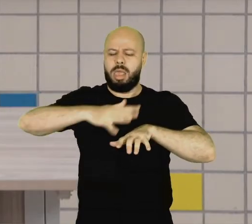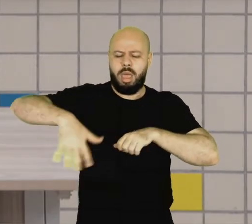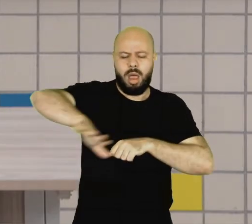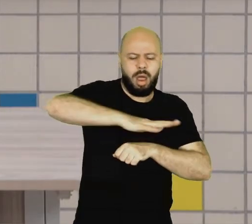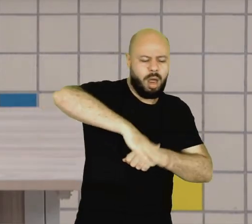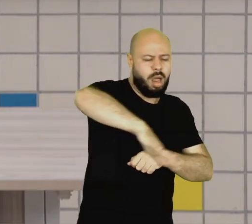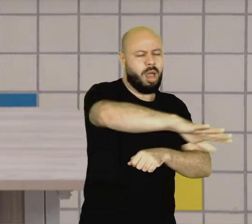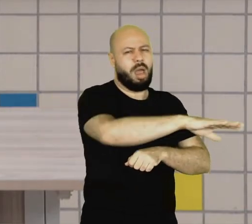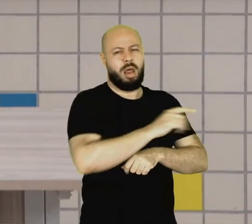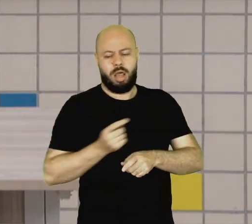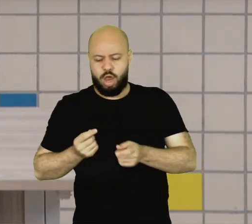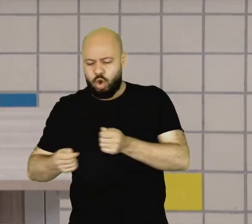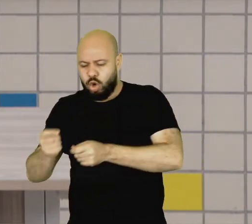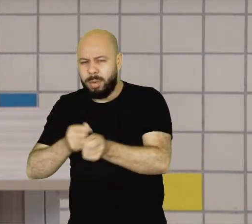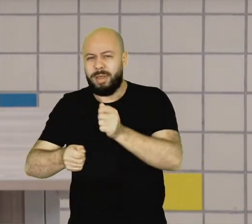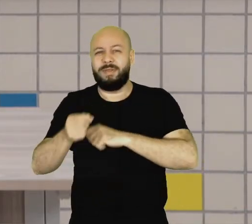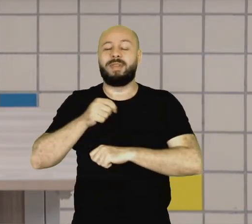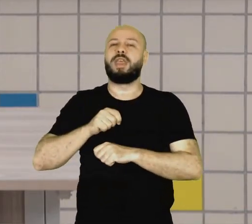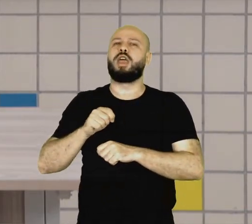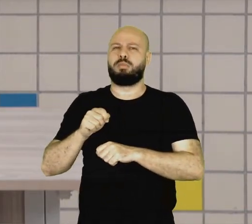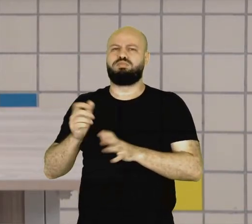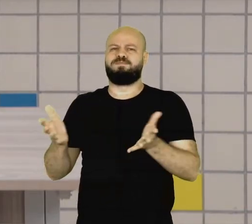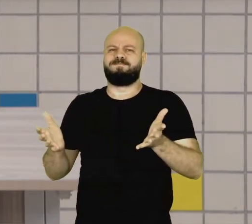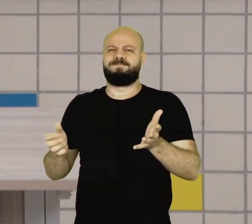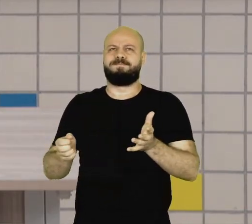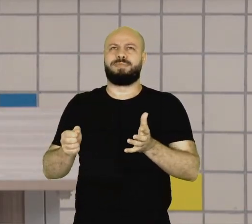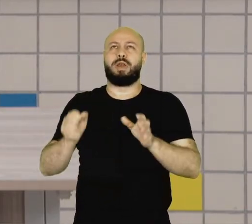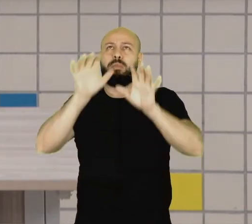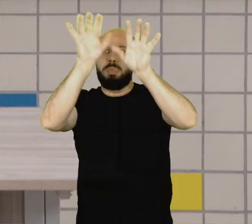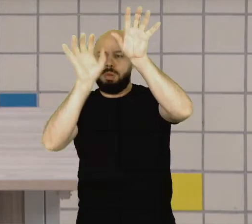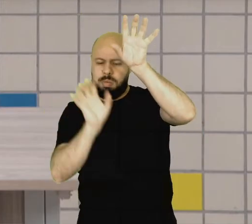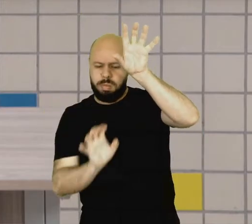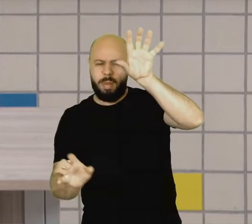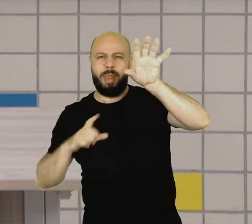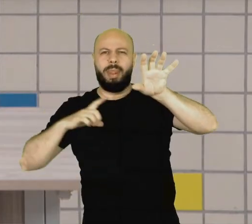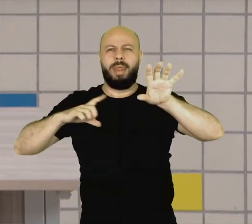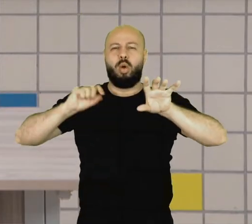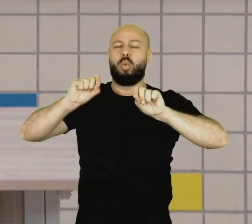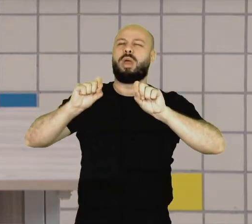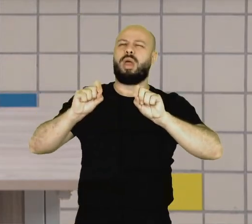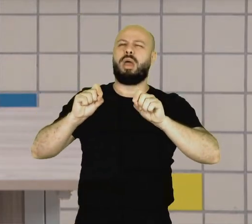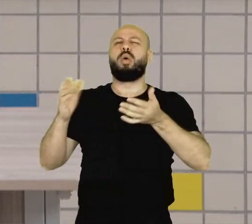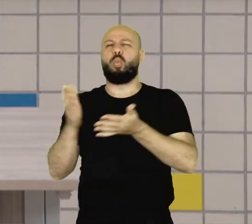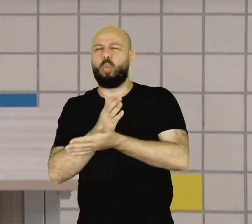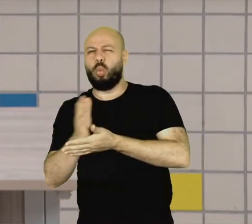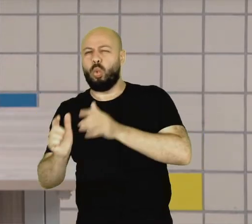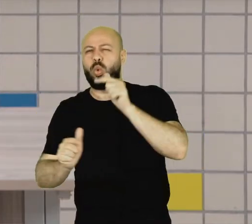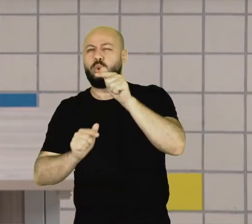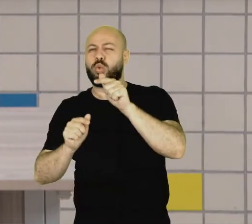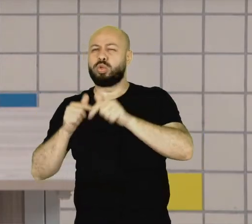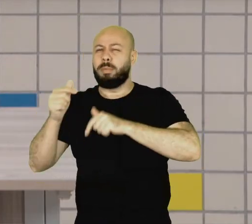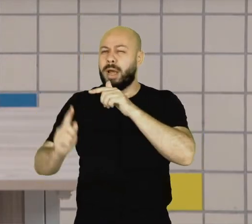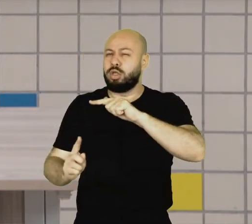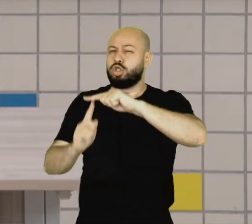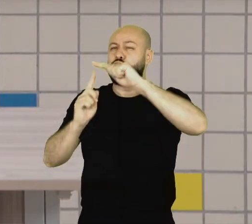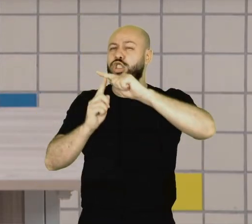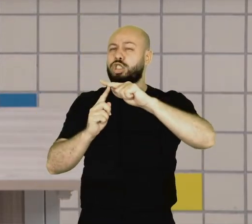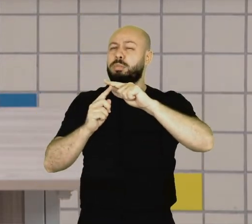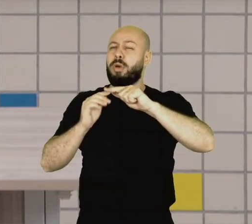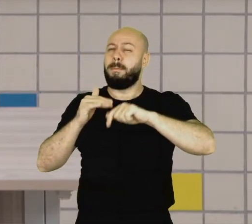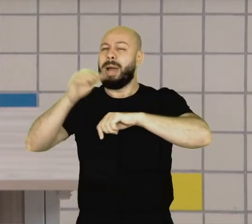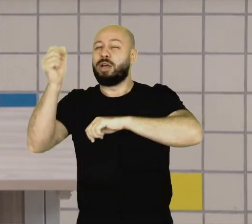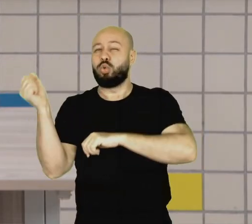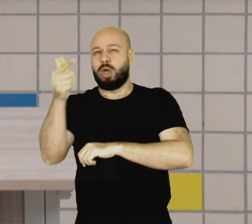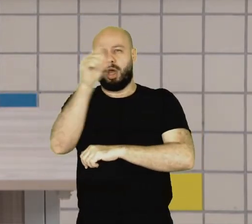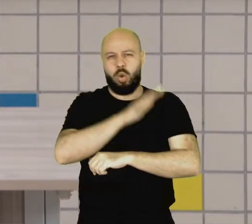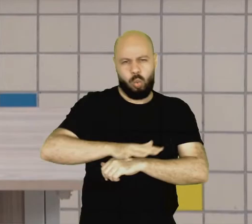né, algumas regiões do nosso país que são desenvolvidas um determinado tipo de economia mais que outro.